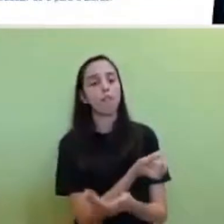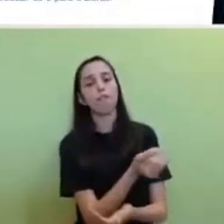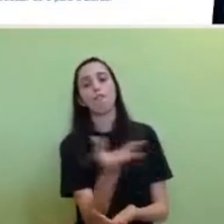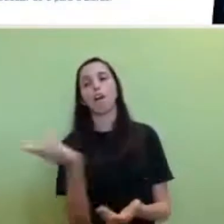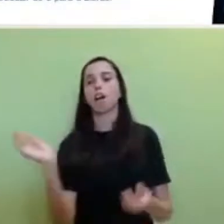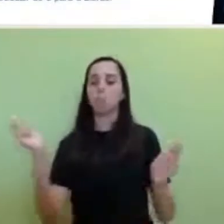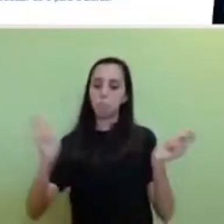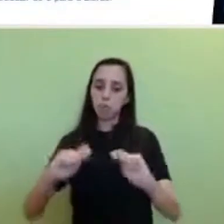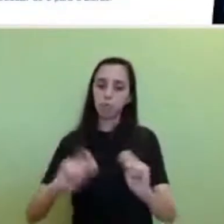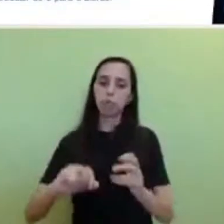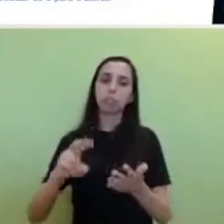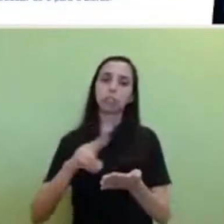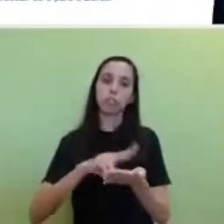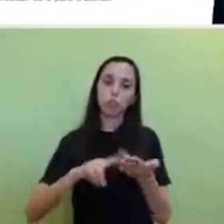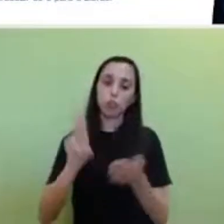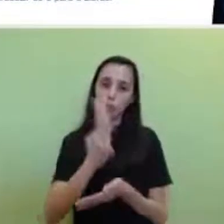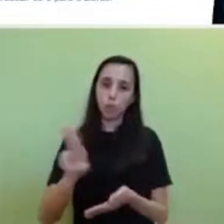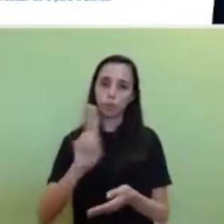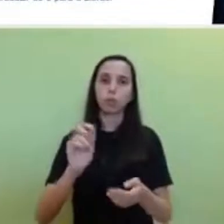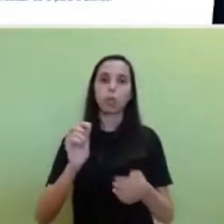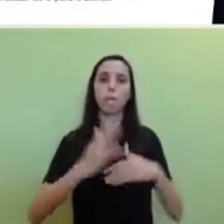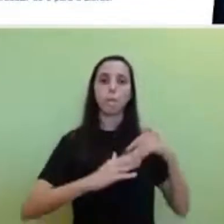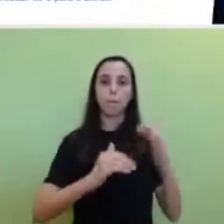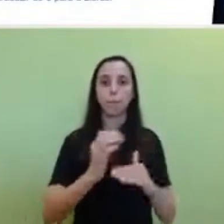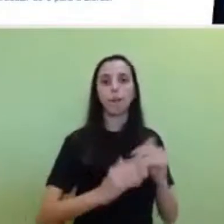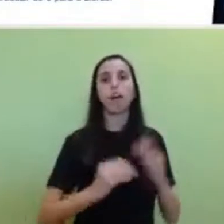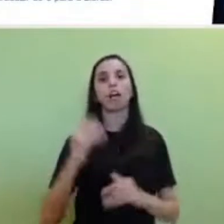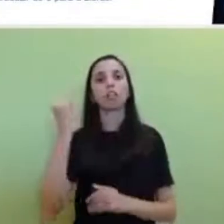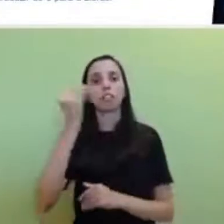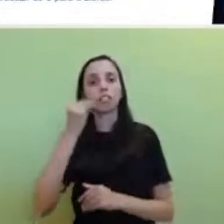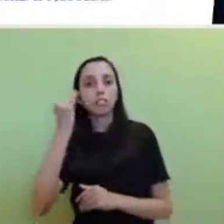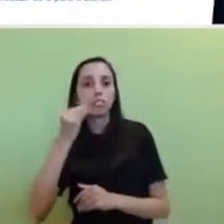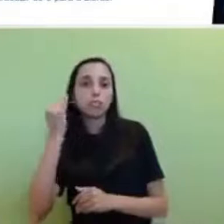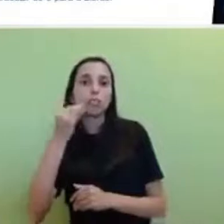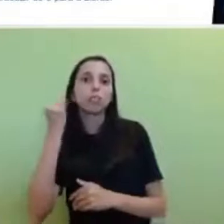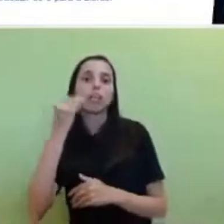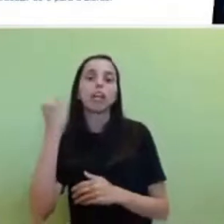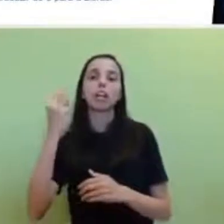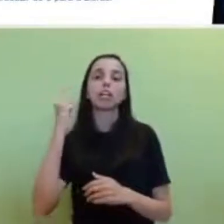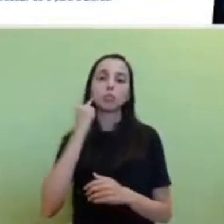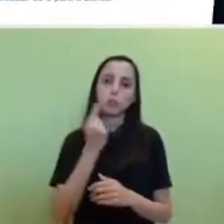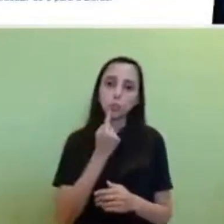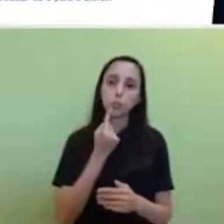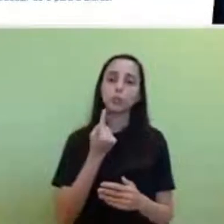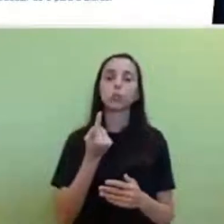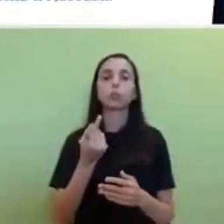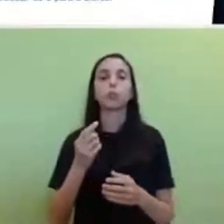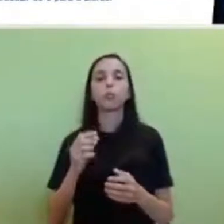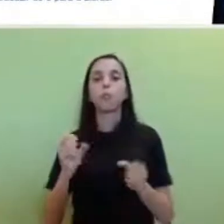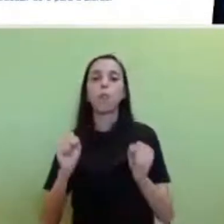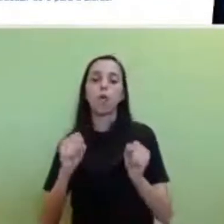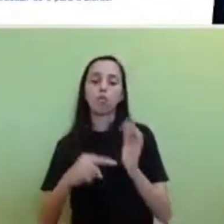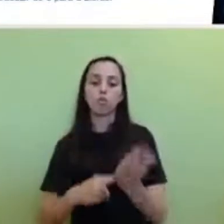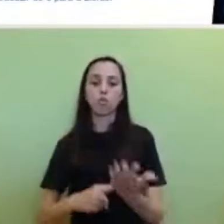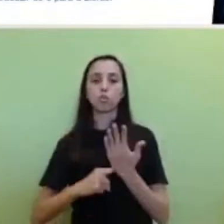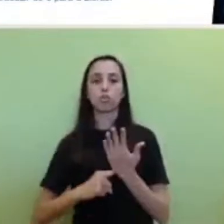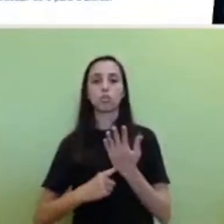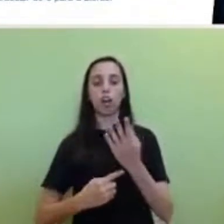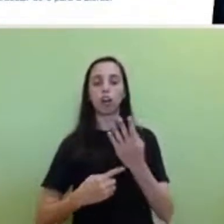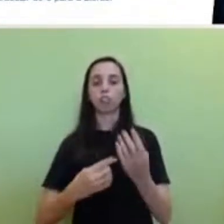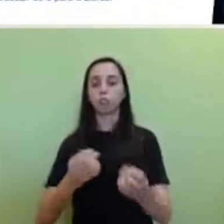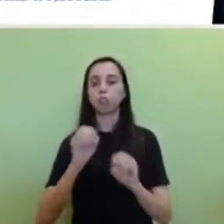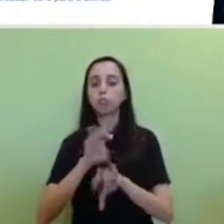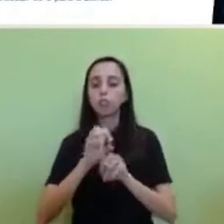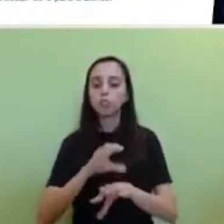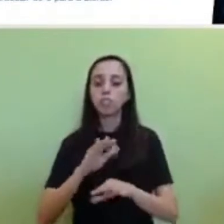mostra prática, ajuda a preservar, valorizar a experiência linguística dos surdos, pode ajudar no ensino da língua de